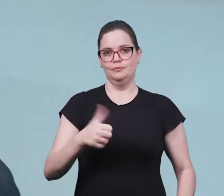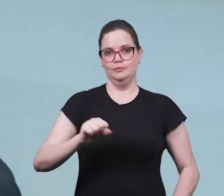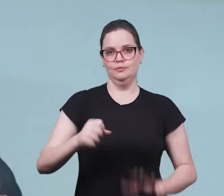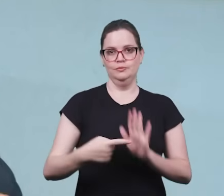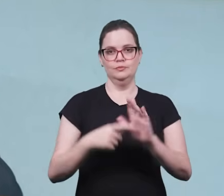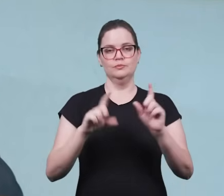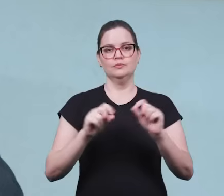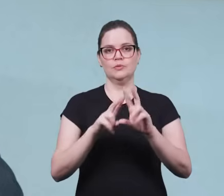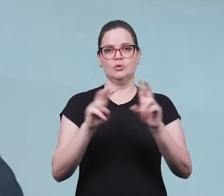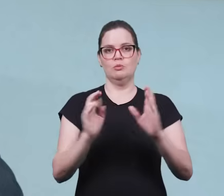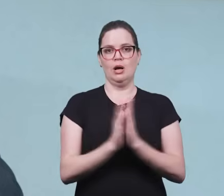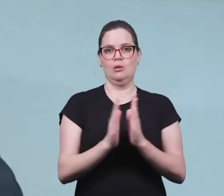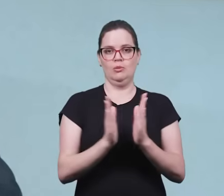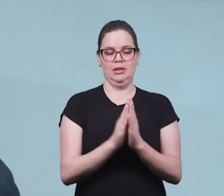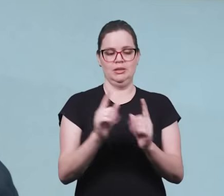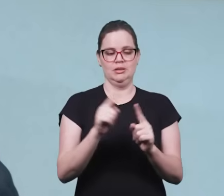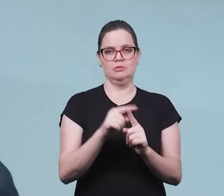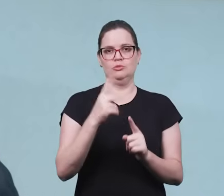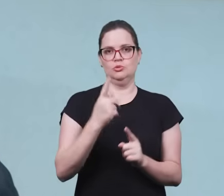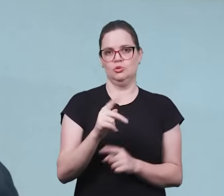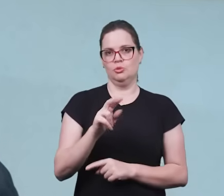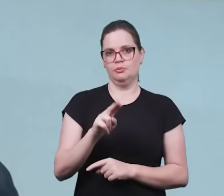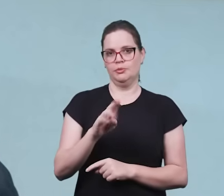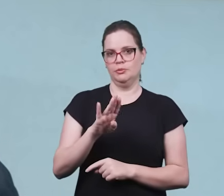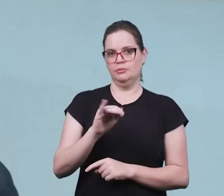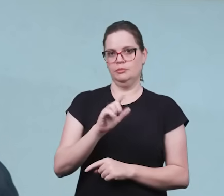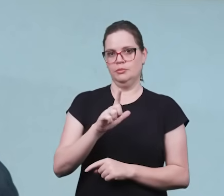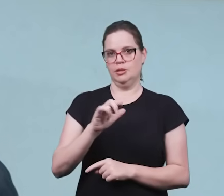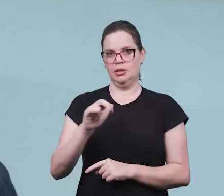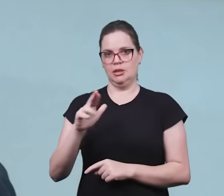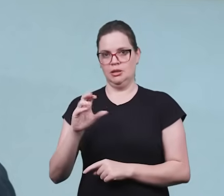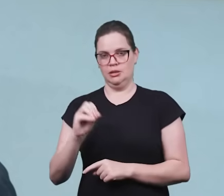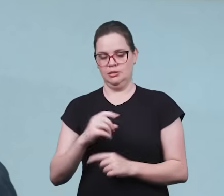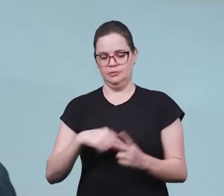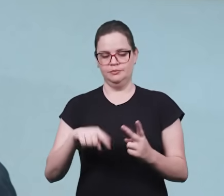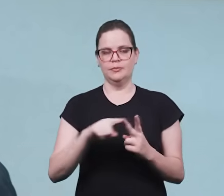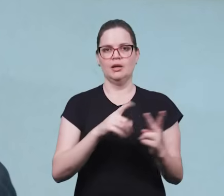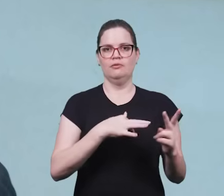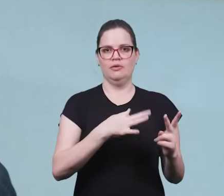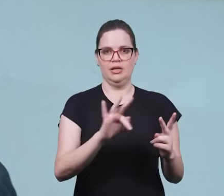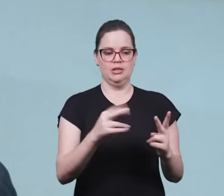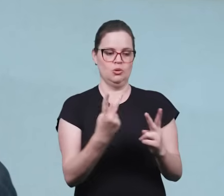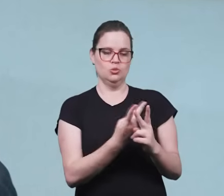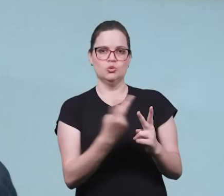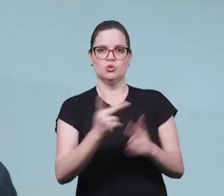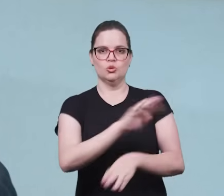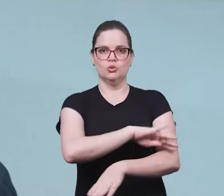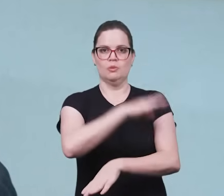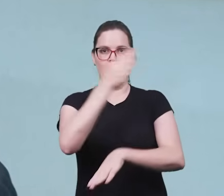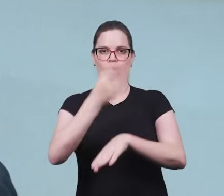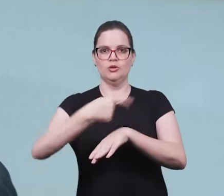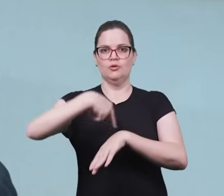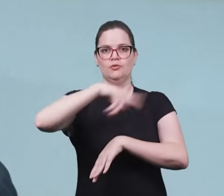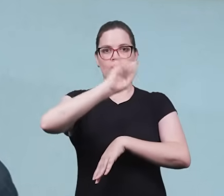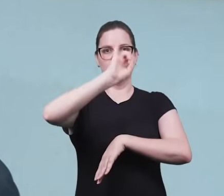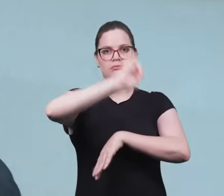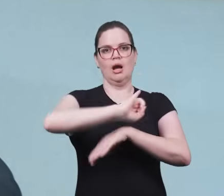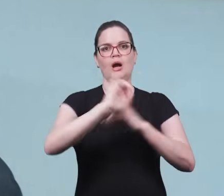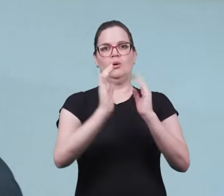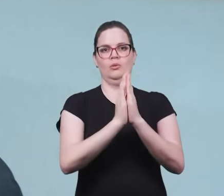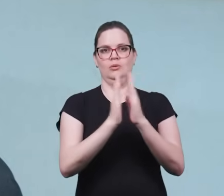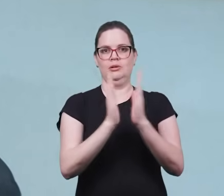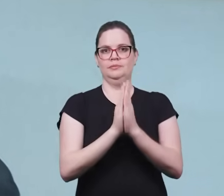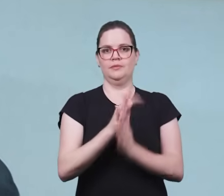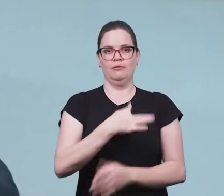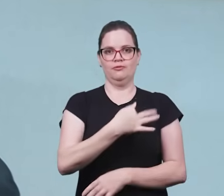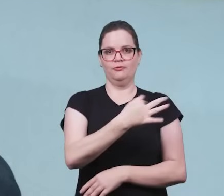do publicano e do fariseu. O fariseu, os dois subiram no monte para orar. O fariseu, ele começou na sua